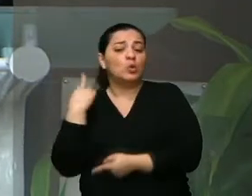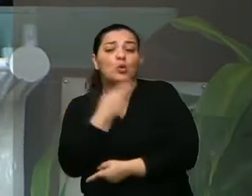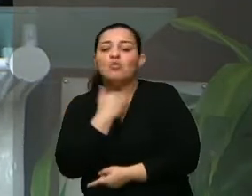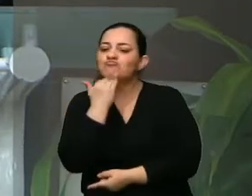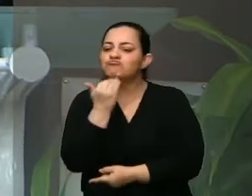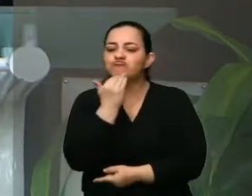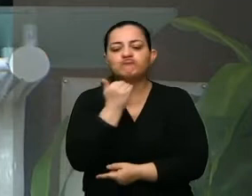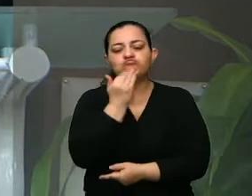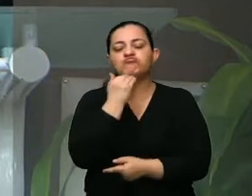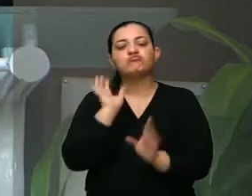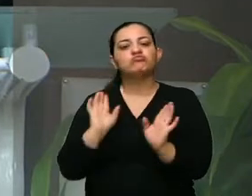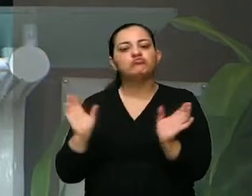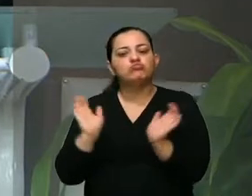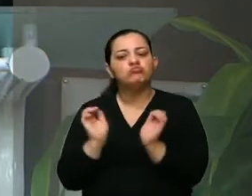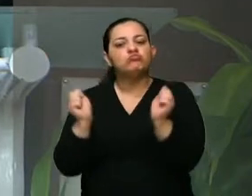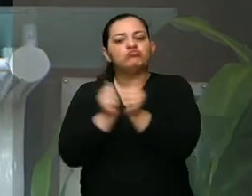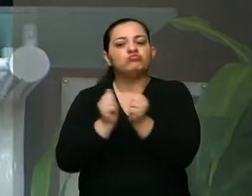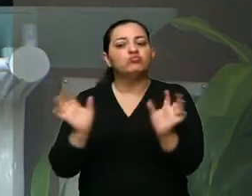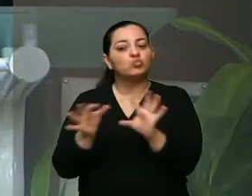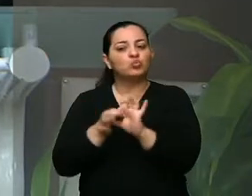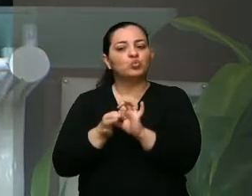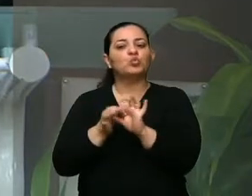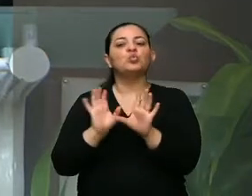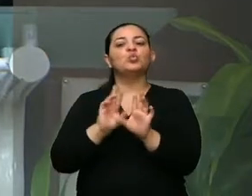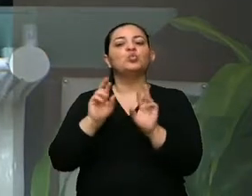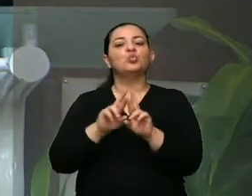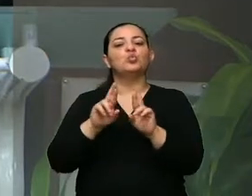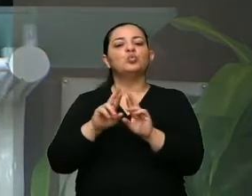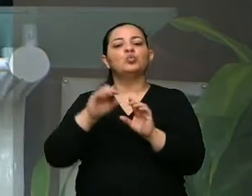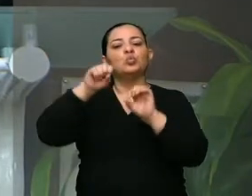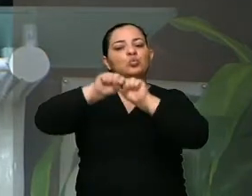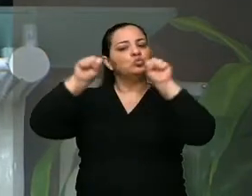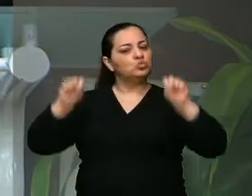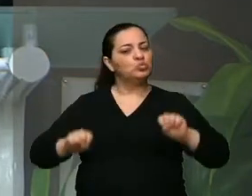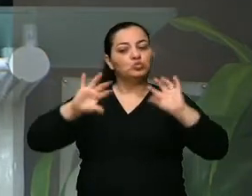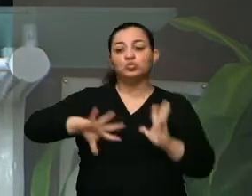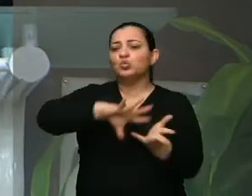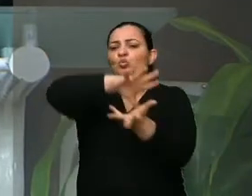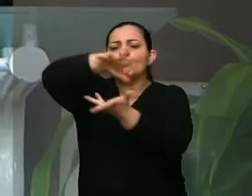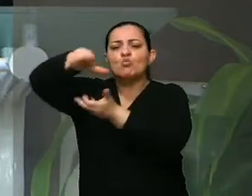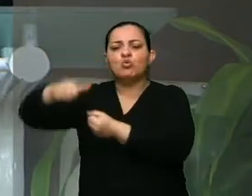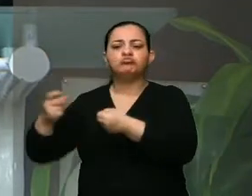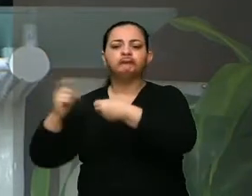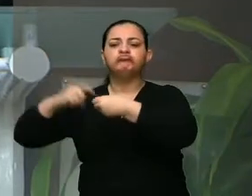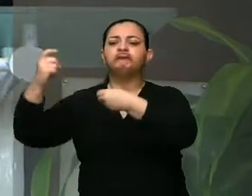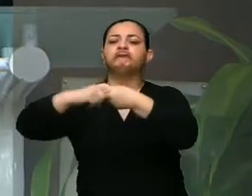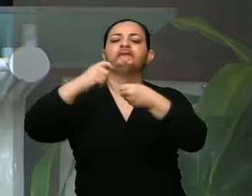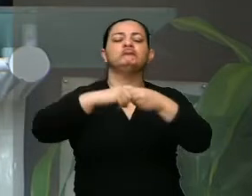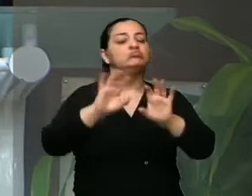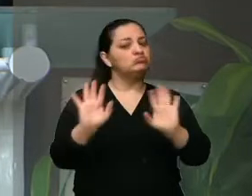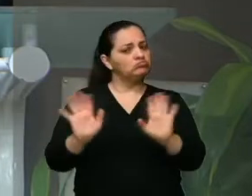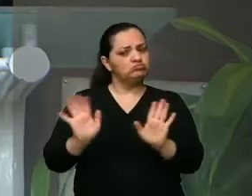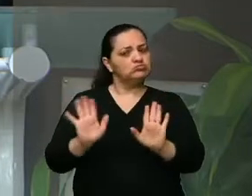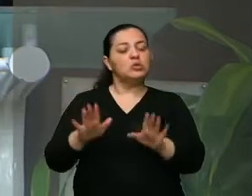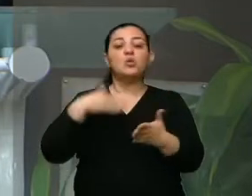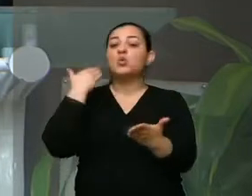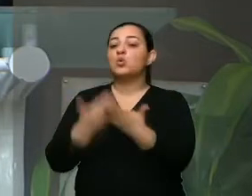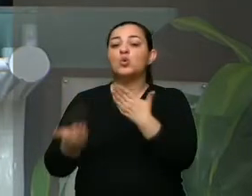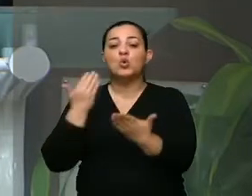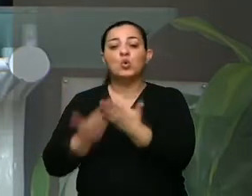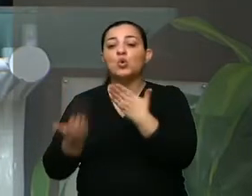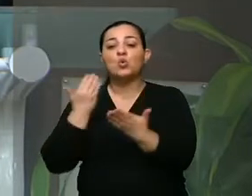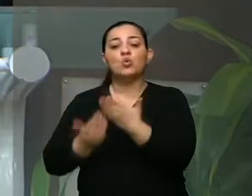nos unir ao sistema que vai ser implantado no mundo e nós vamos perder nossos